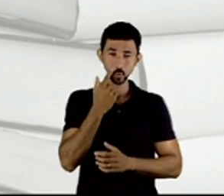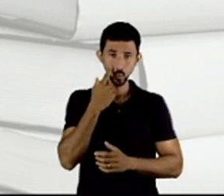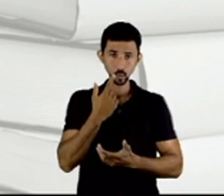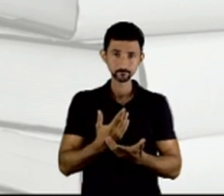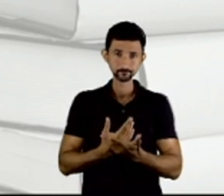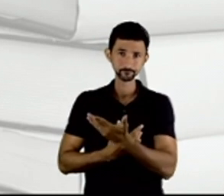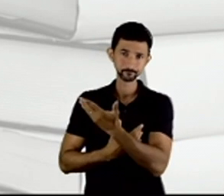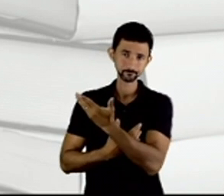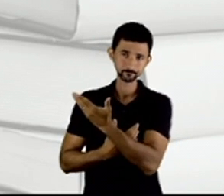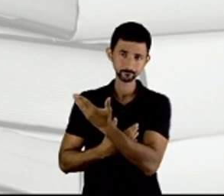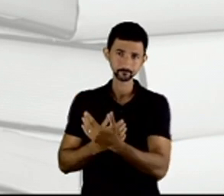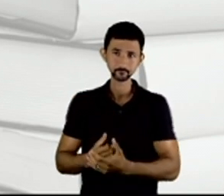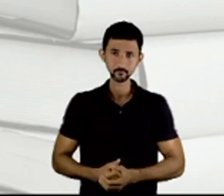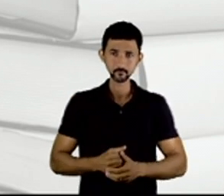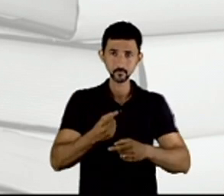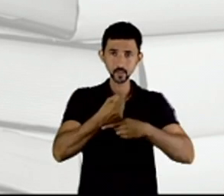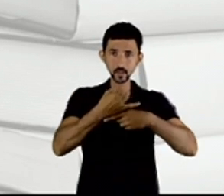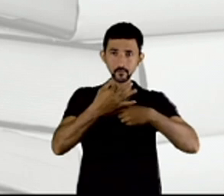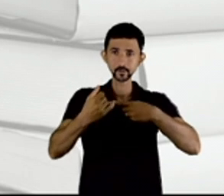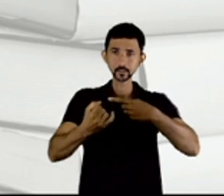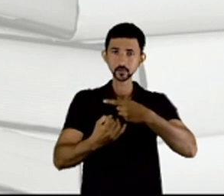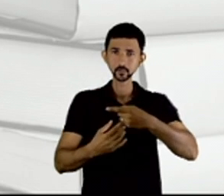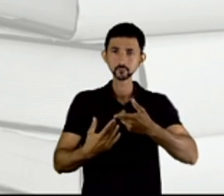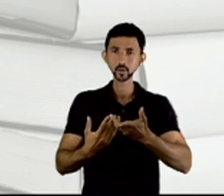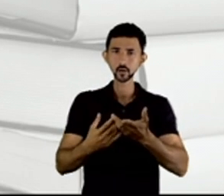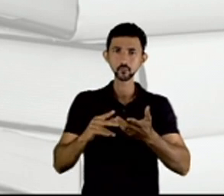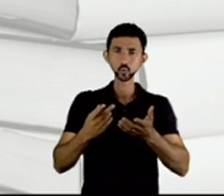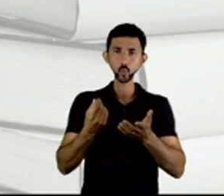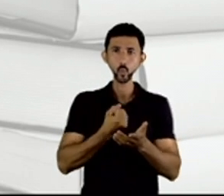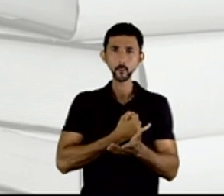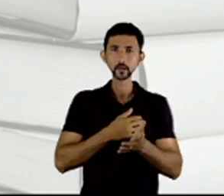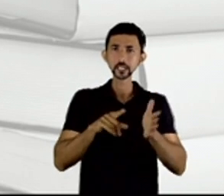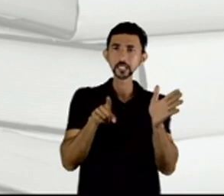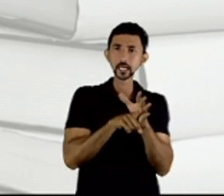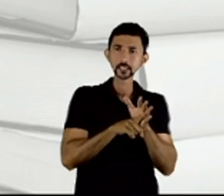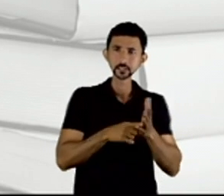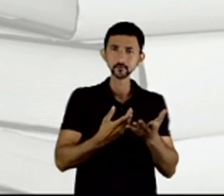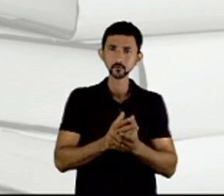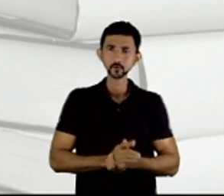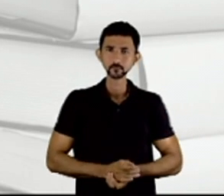geratriz desse valor negativo, menos